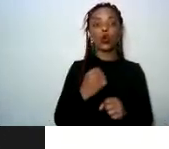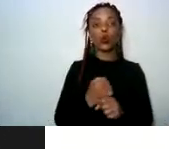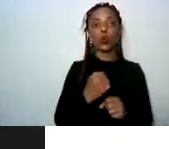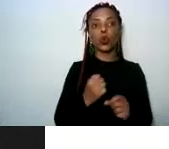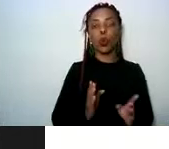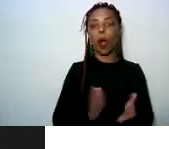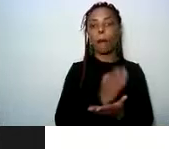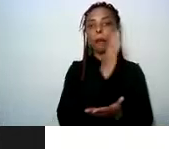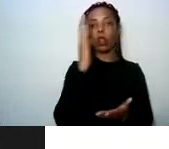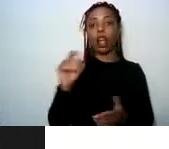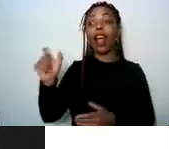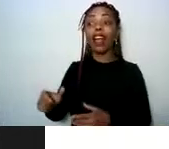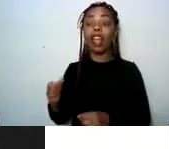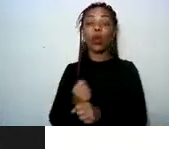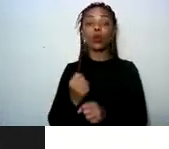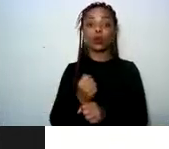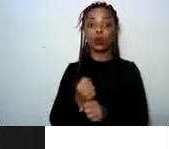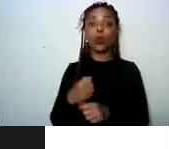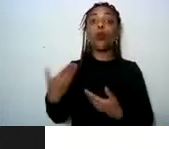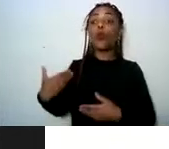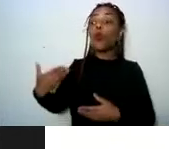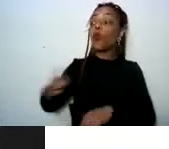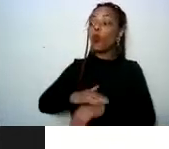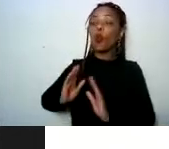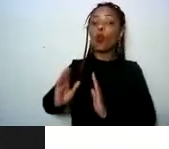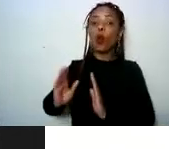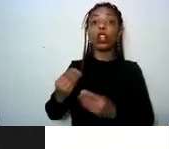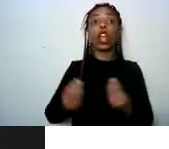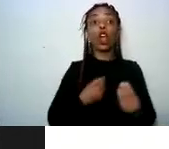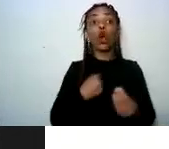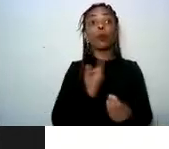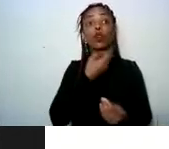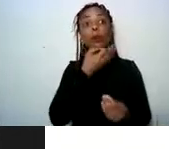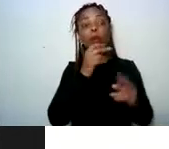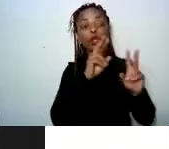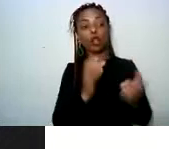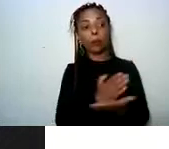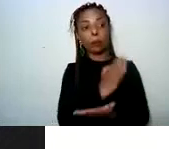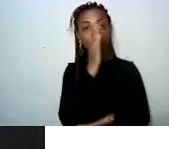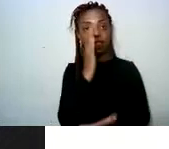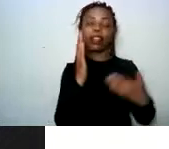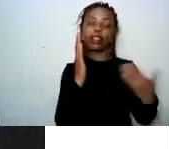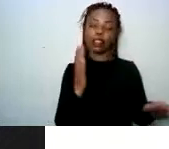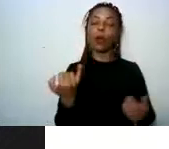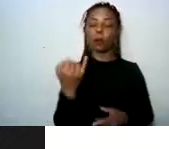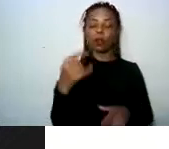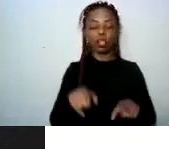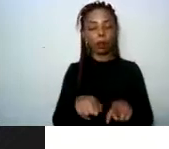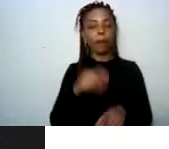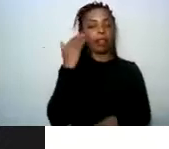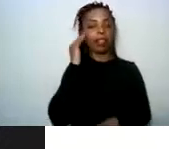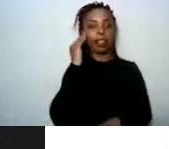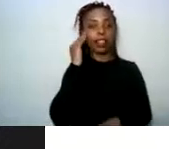qual tempo e como a gente enxerga a biblioteca, também é importante a gente entender quais